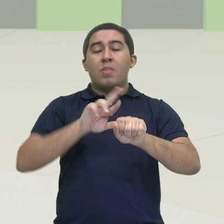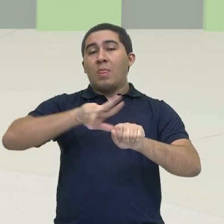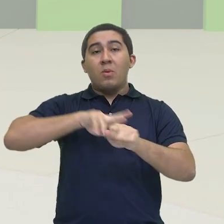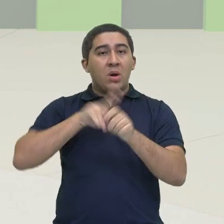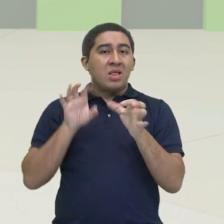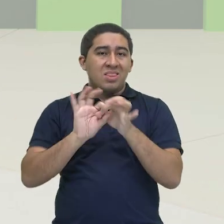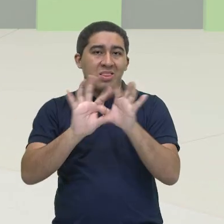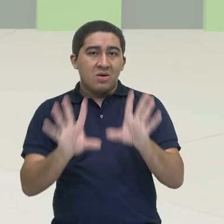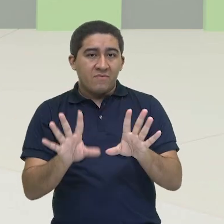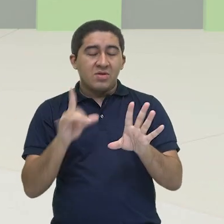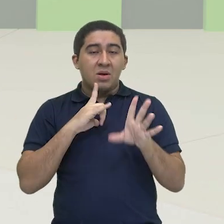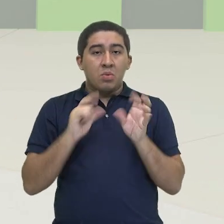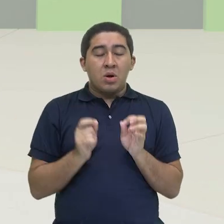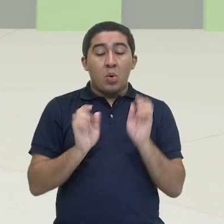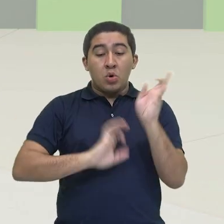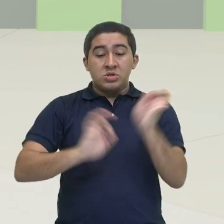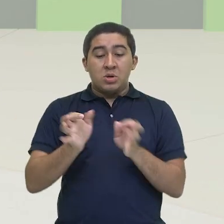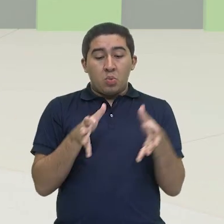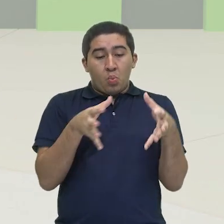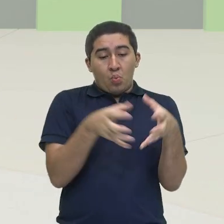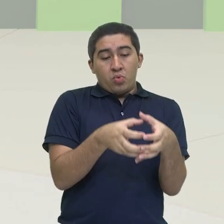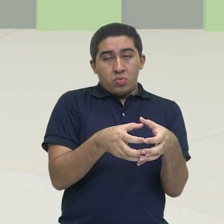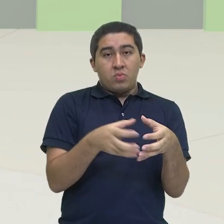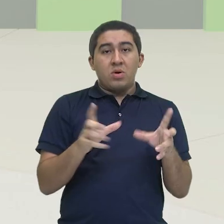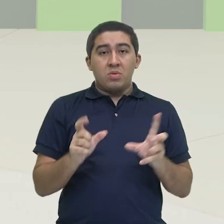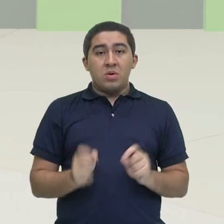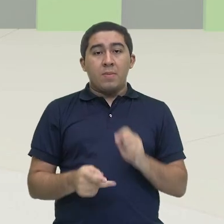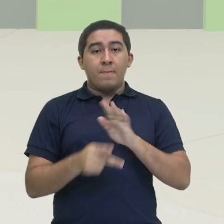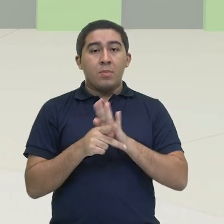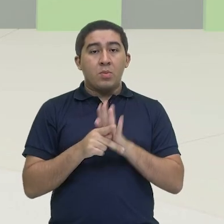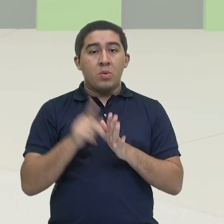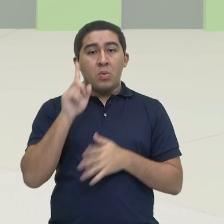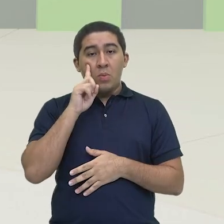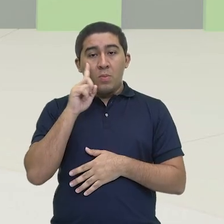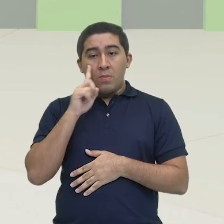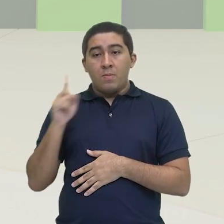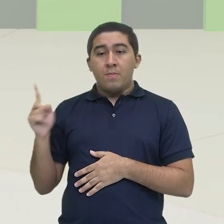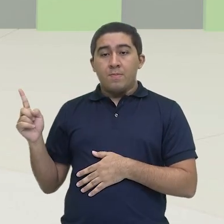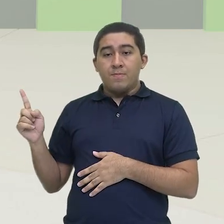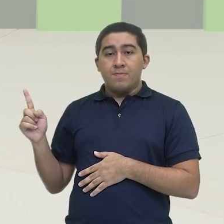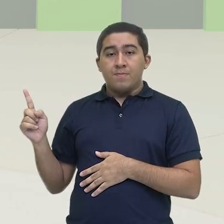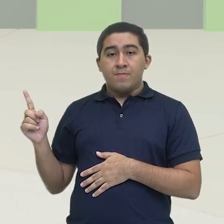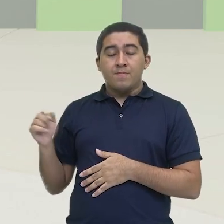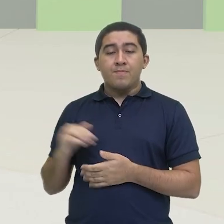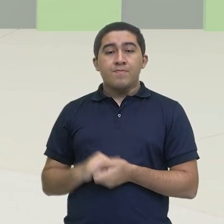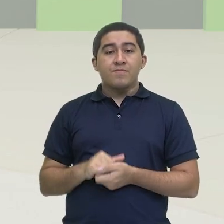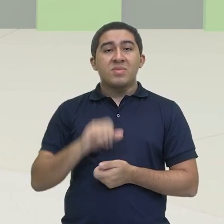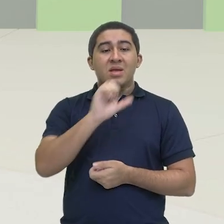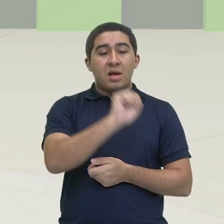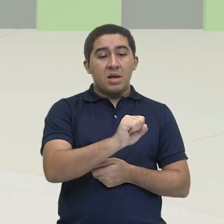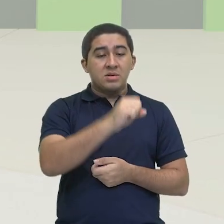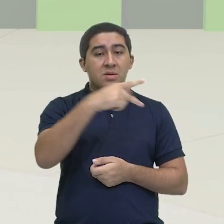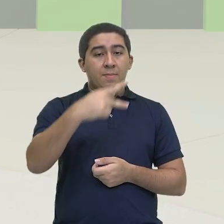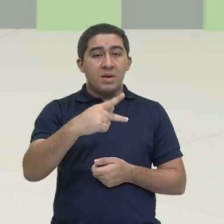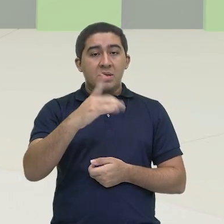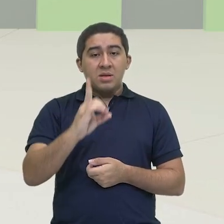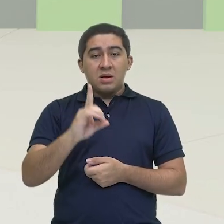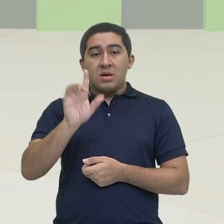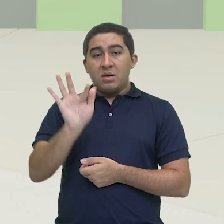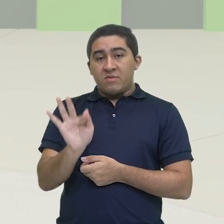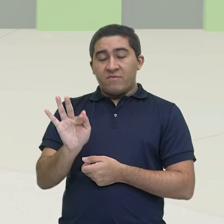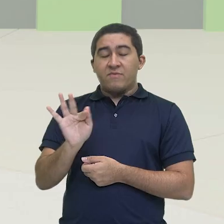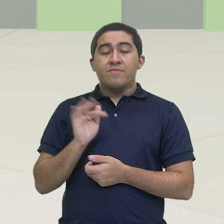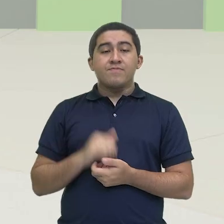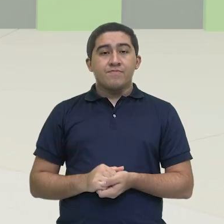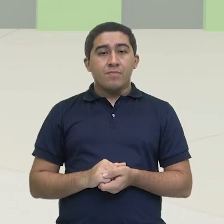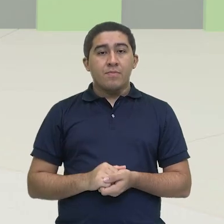soltos, eles ficam em quartinhos, e esses quartinhos são os subníveis, subnível S, P, D e F.